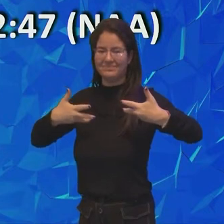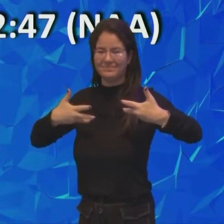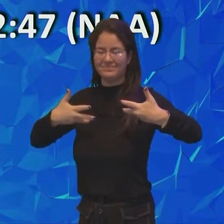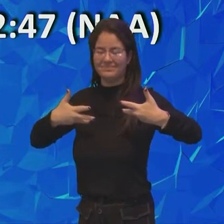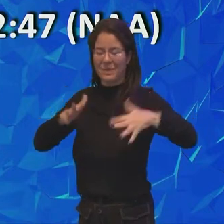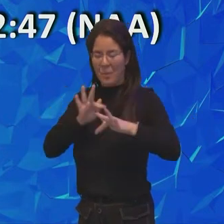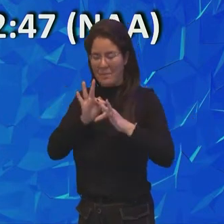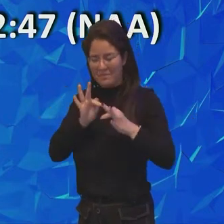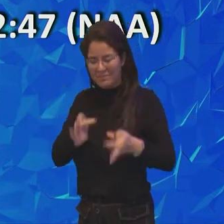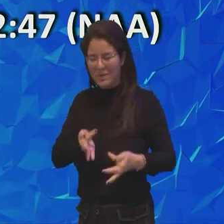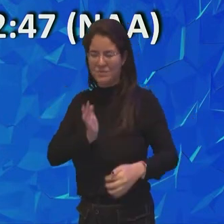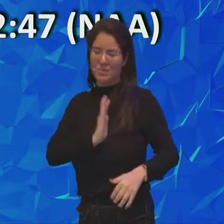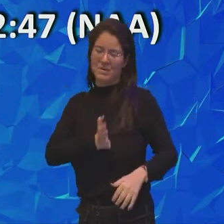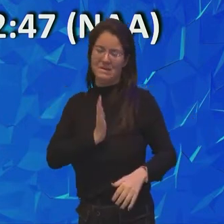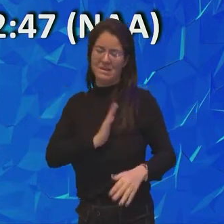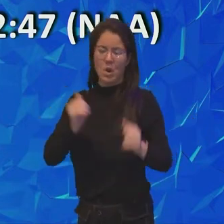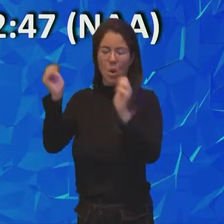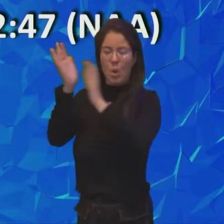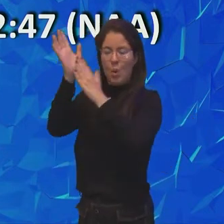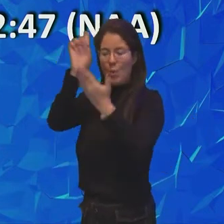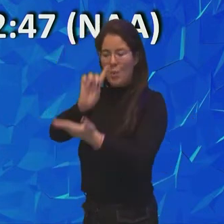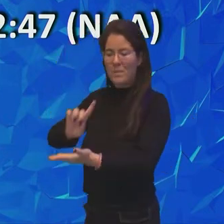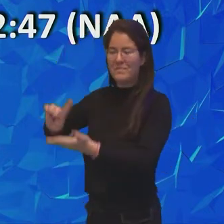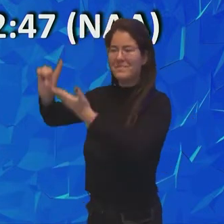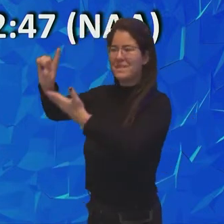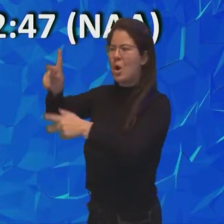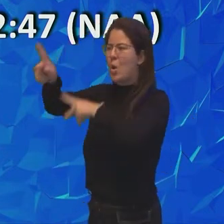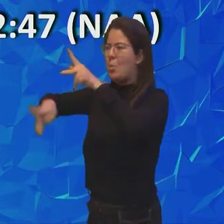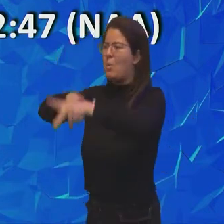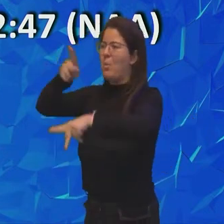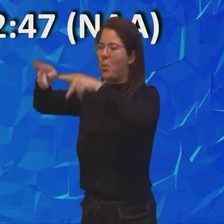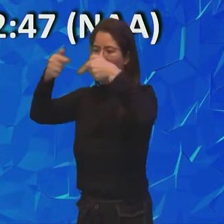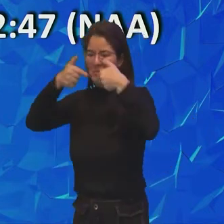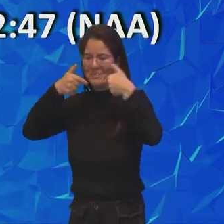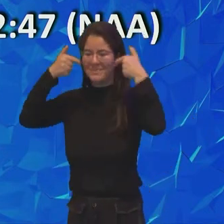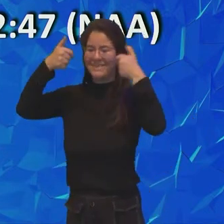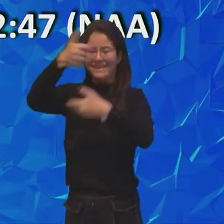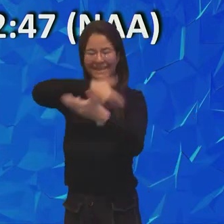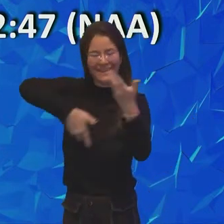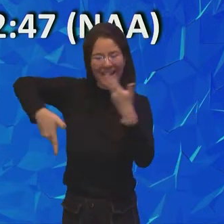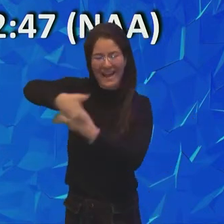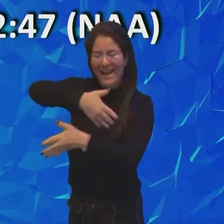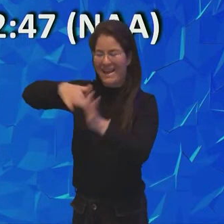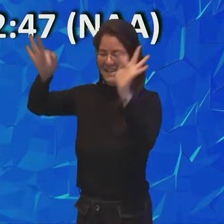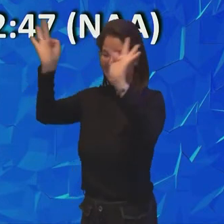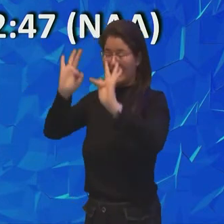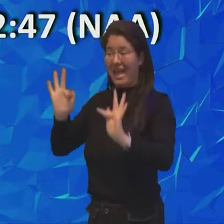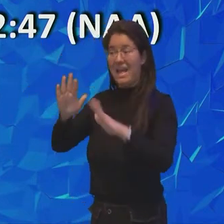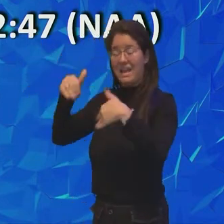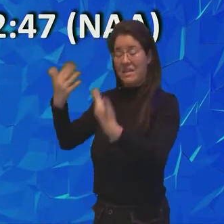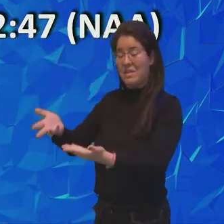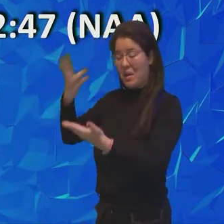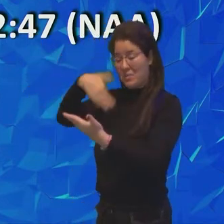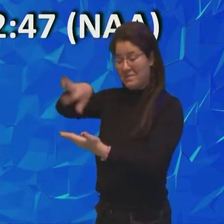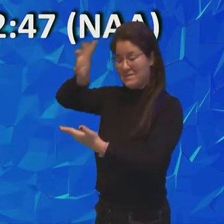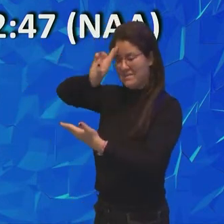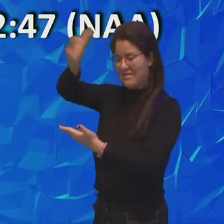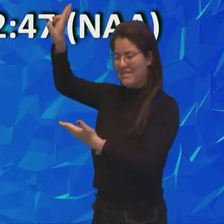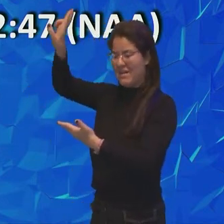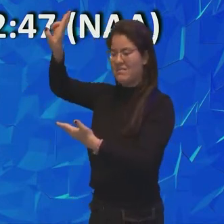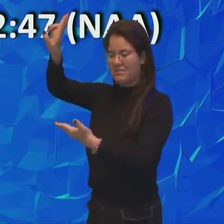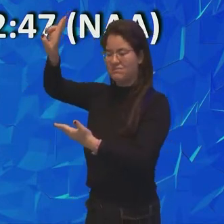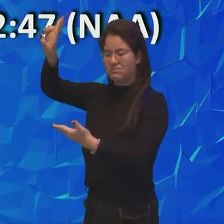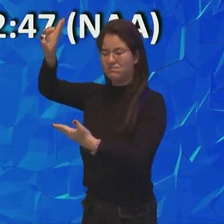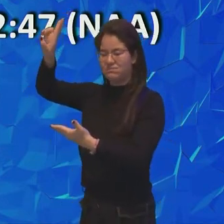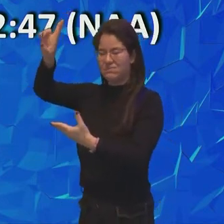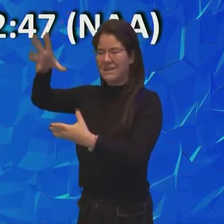e contando com a simpatia de todo o povo. Enquanto isso, o Senhor lhes